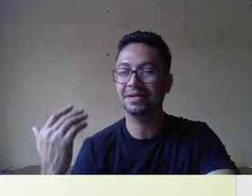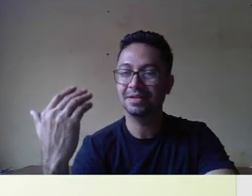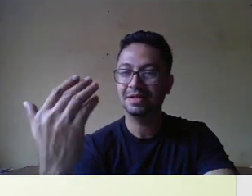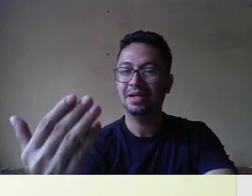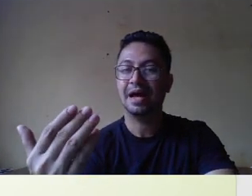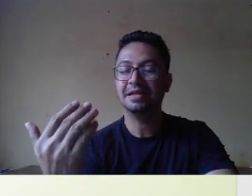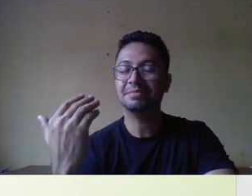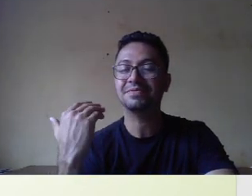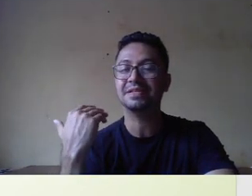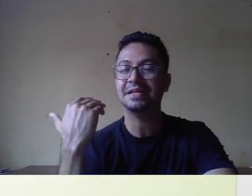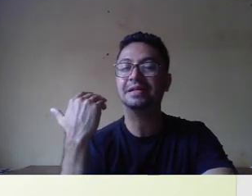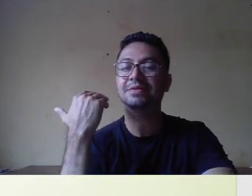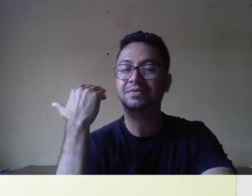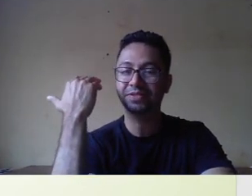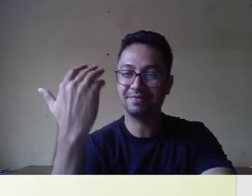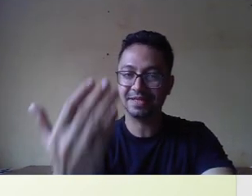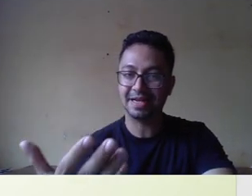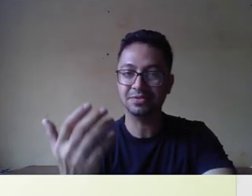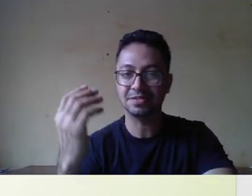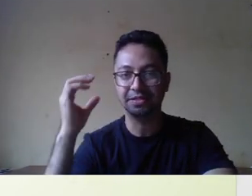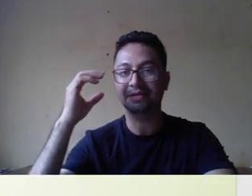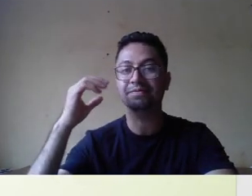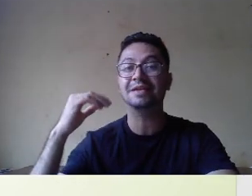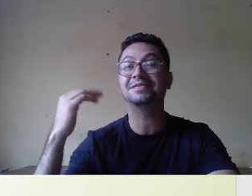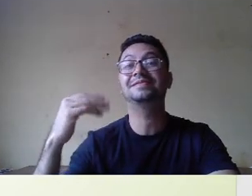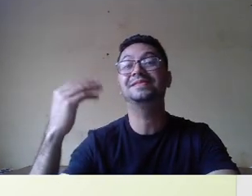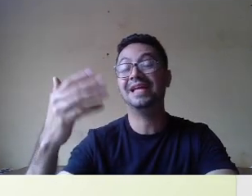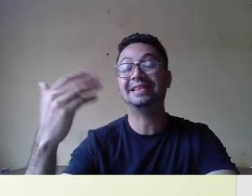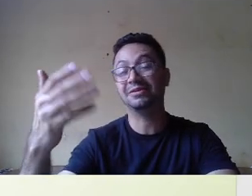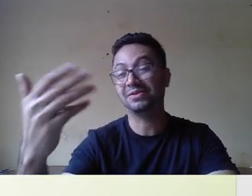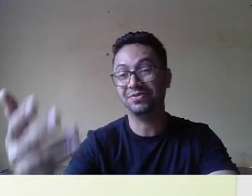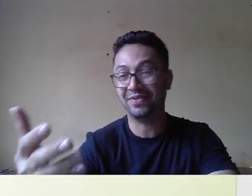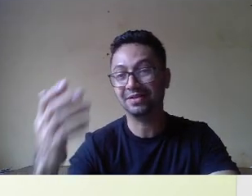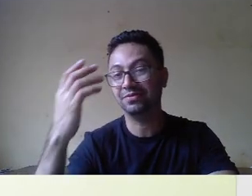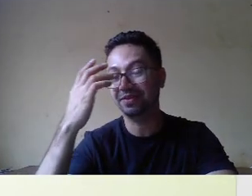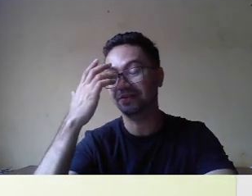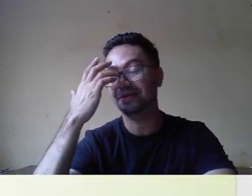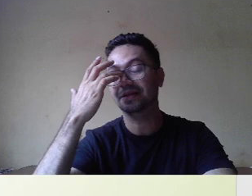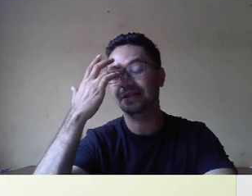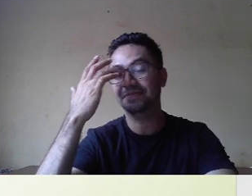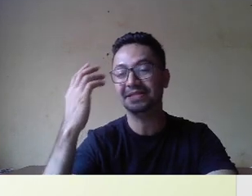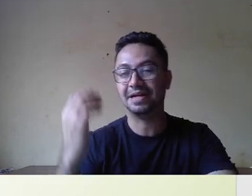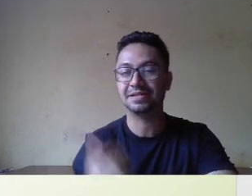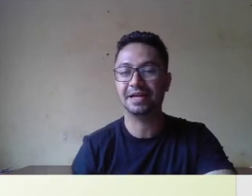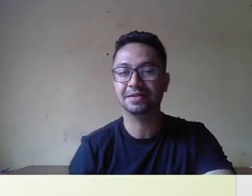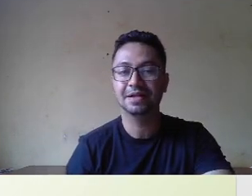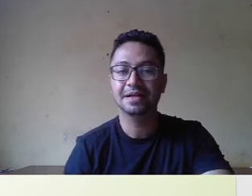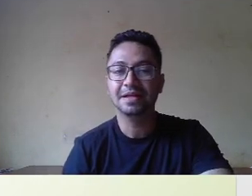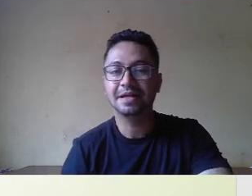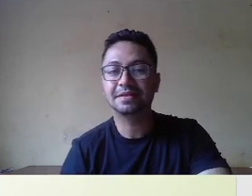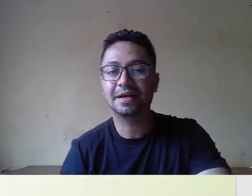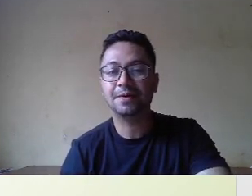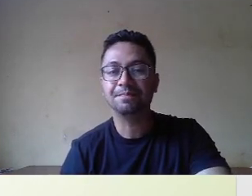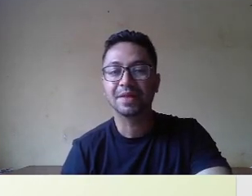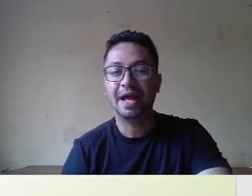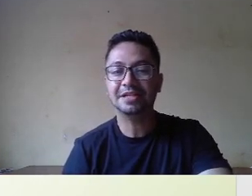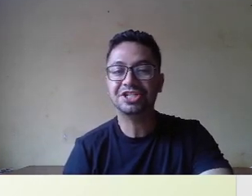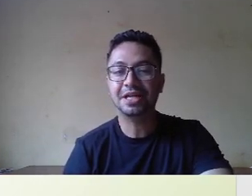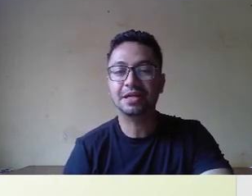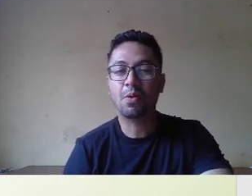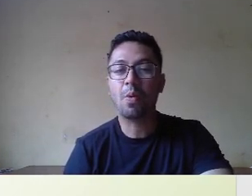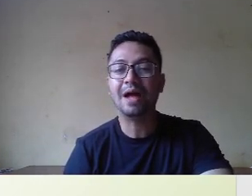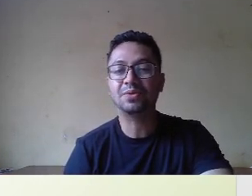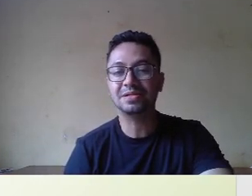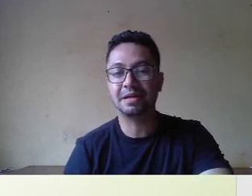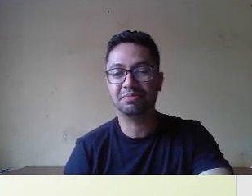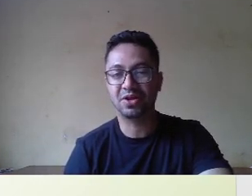a Libras vai ser a língua que você vai traduzir. Vai ser a tradução de fato no final da mensagem, certo? Então, a gente